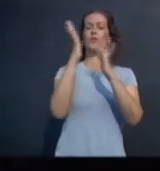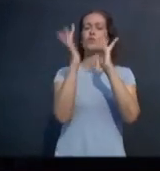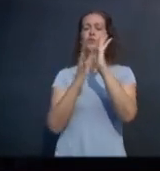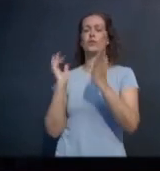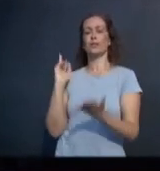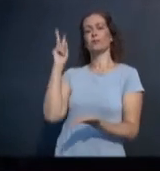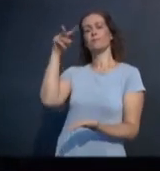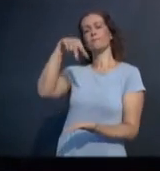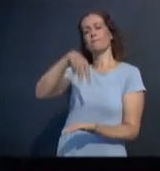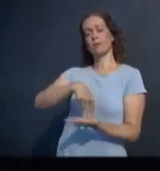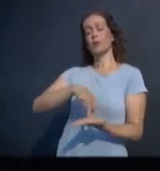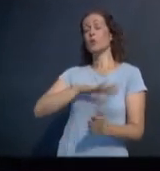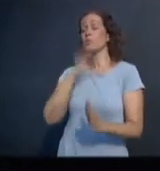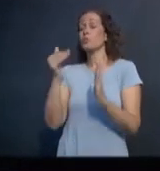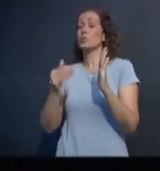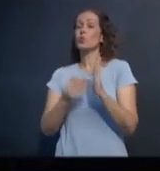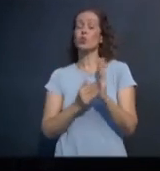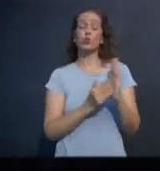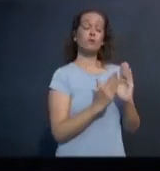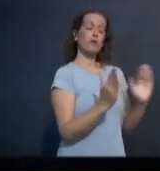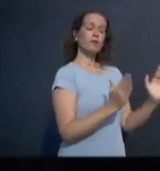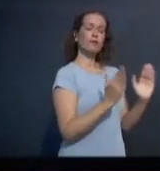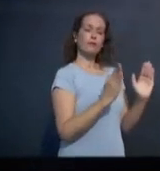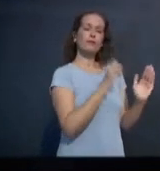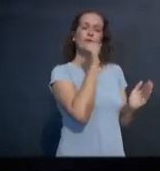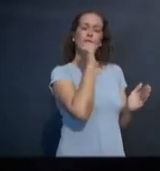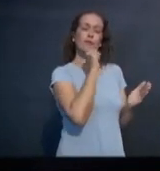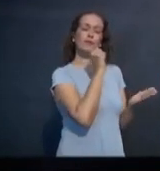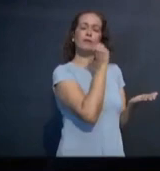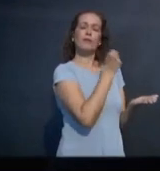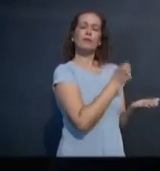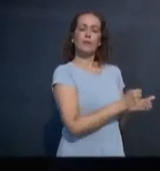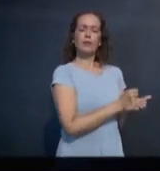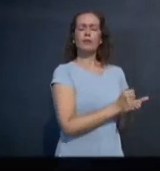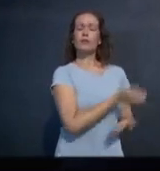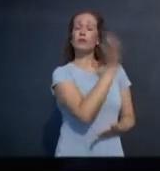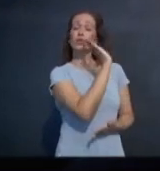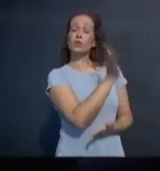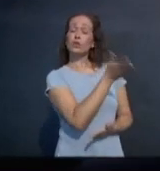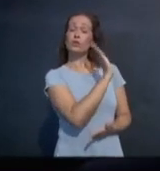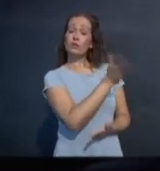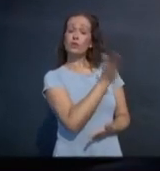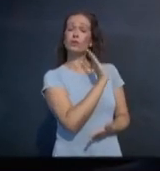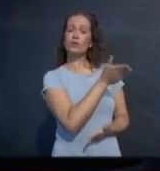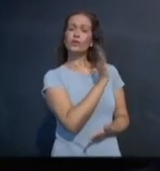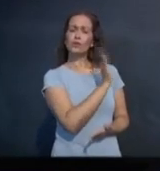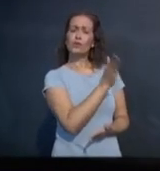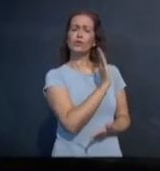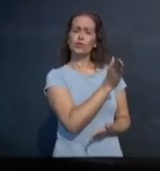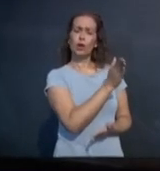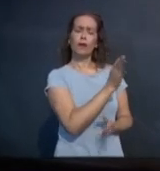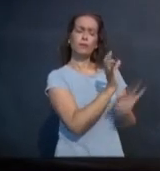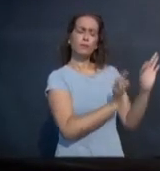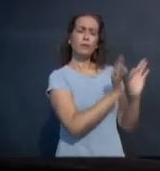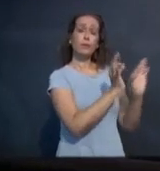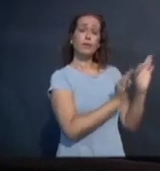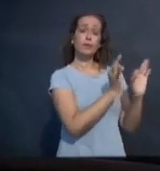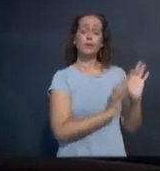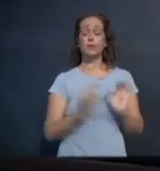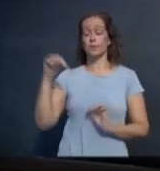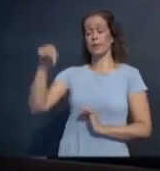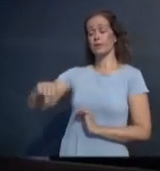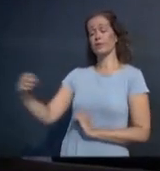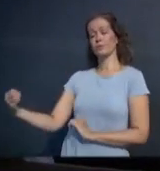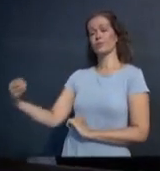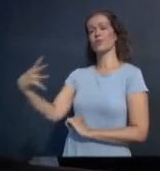Tudo que você encontra aqui no Novo Testamento já estava no Velho Testamento.